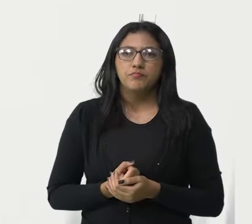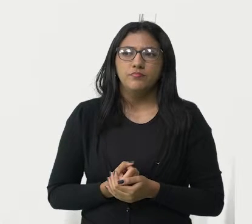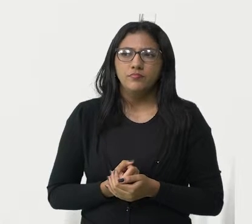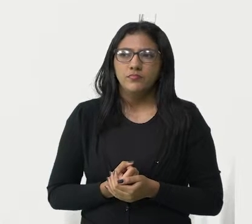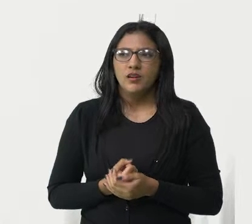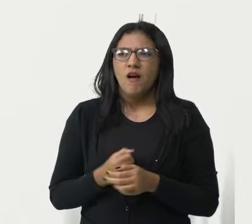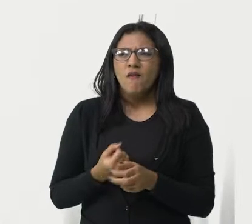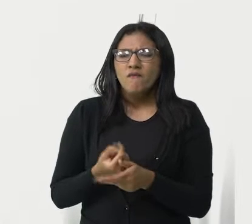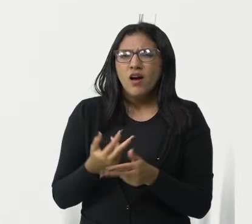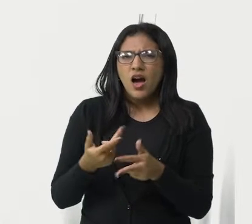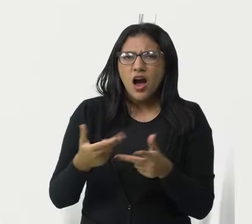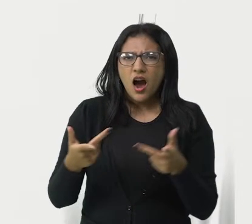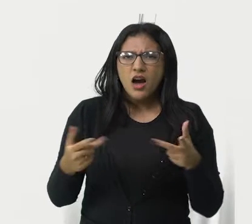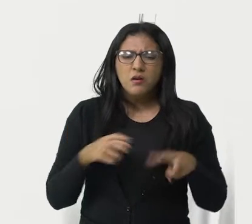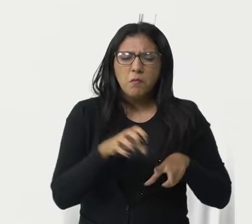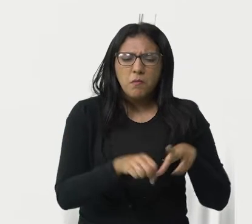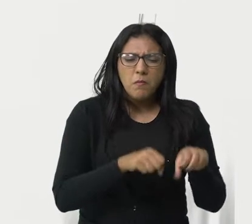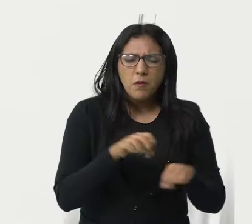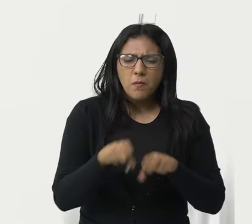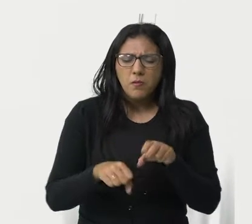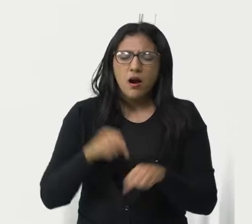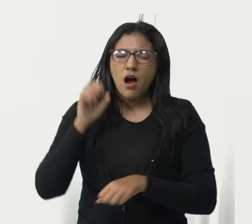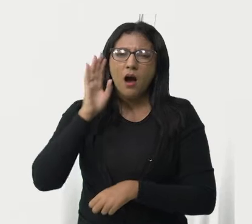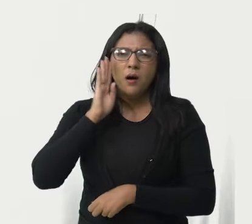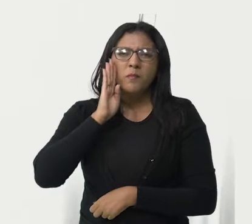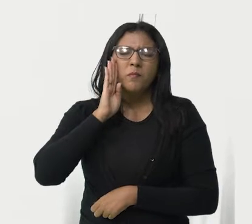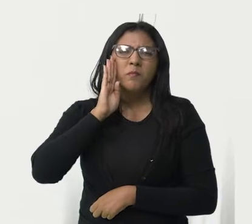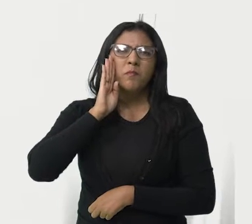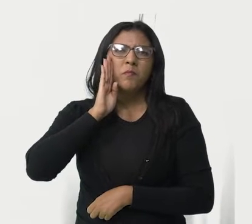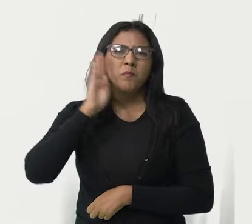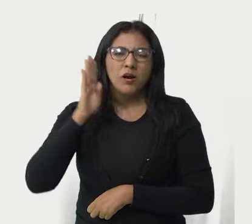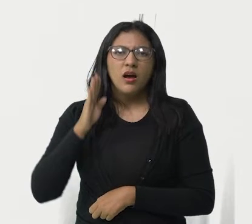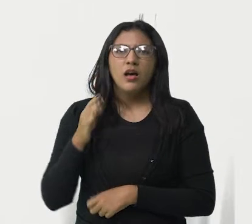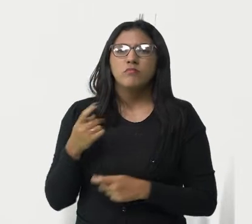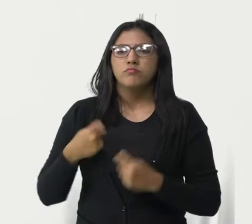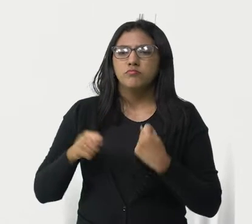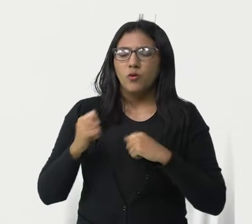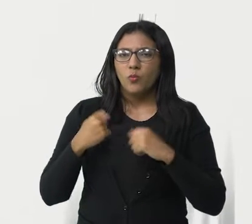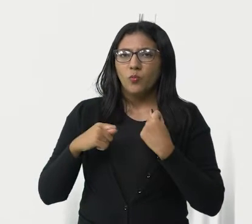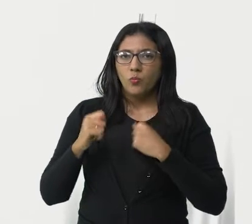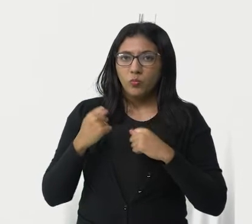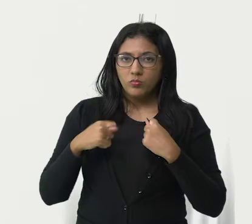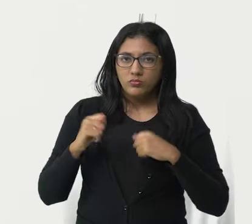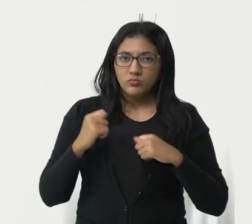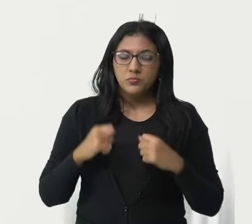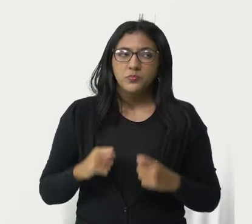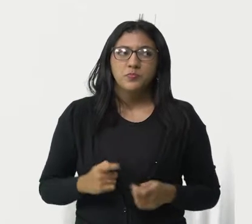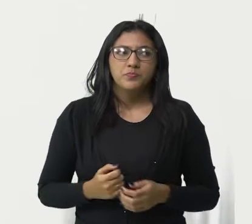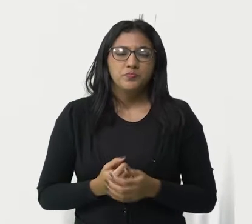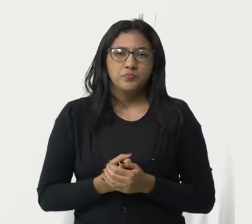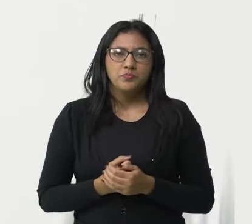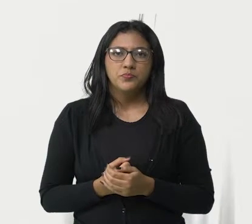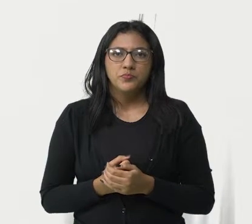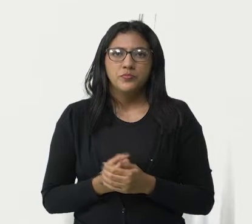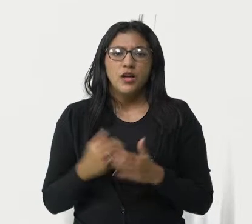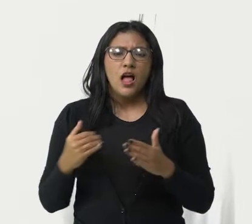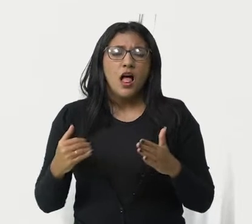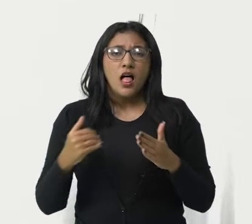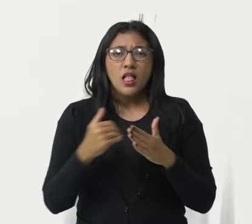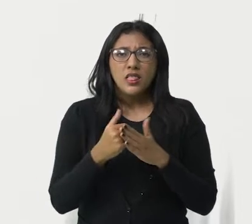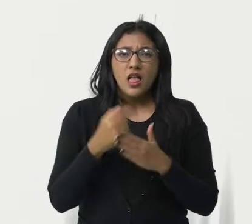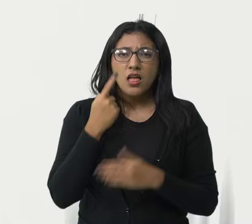essas explorações, principalmente na parte econômica. Então, daqui da linha do